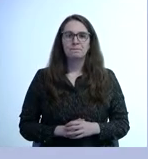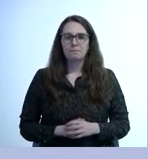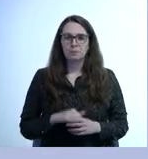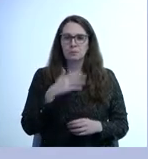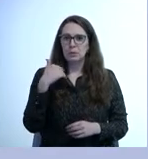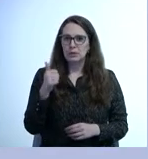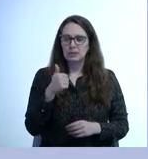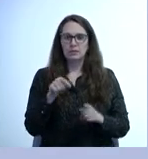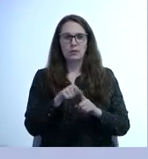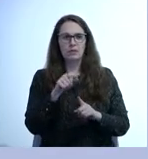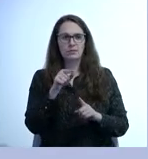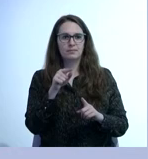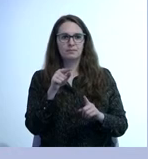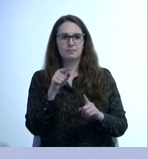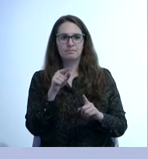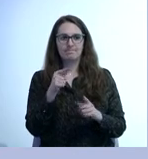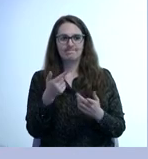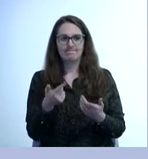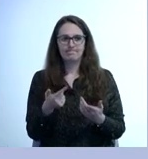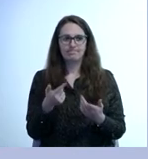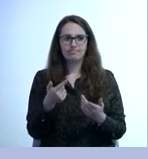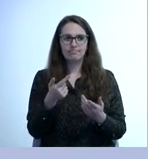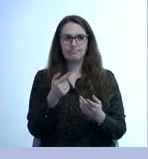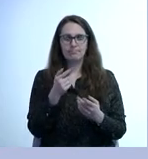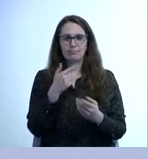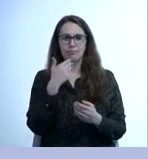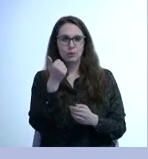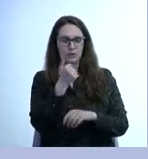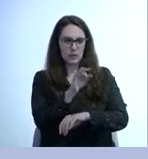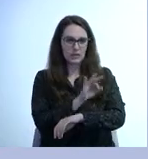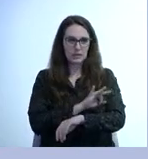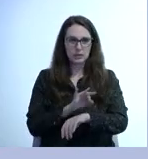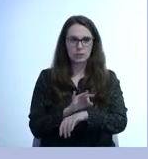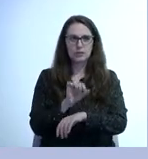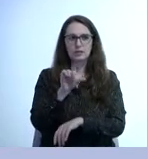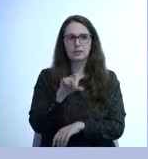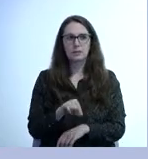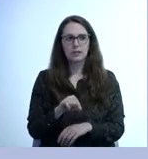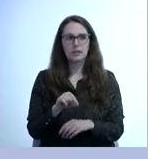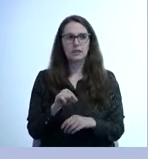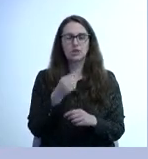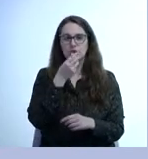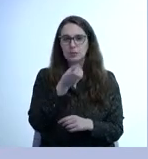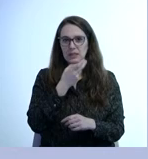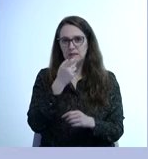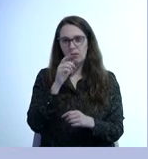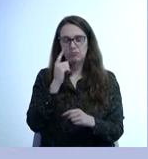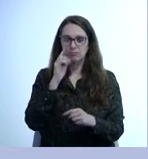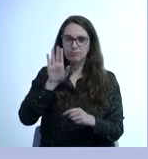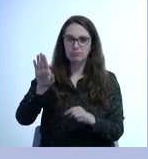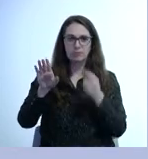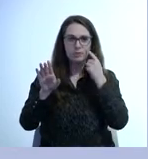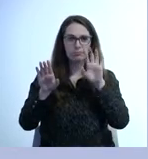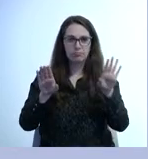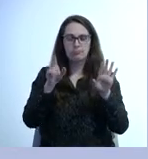lindíssima, fascinante do ponto de vista do fascínio da arquitetura, mas até da explicação também e